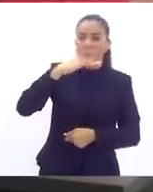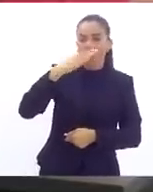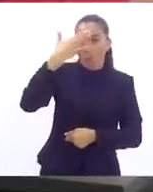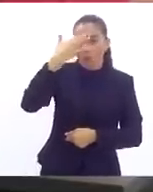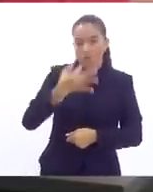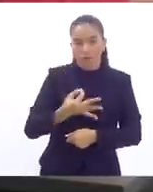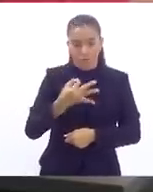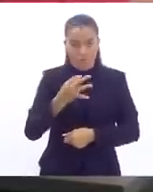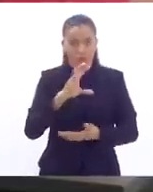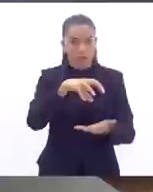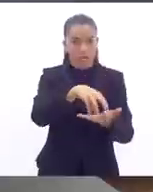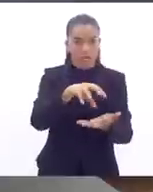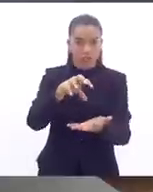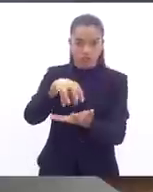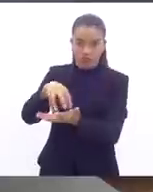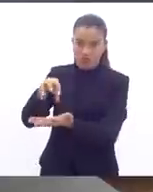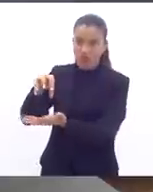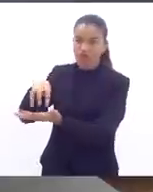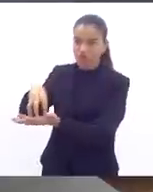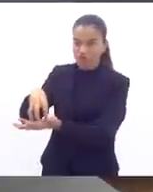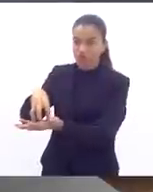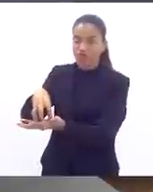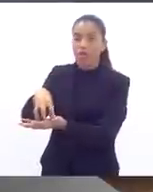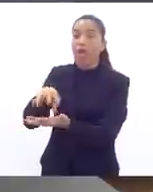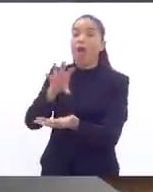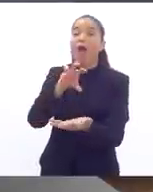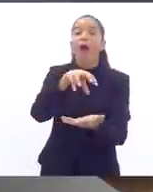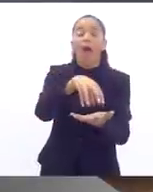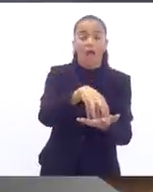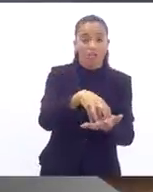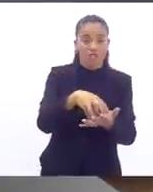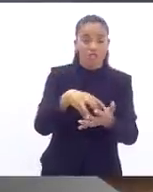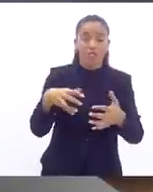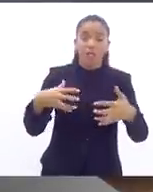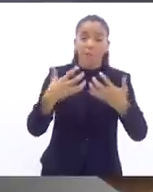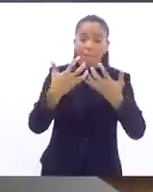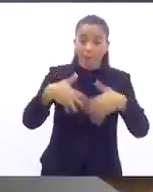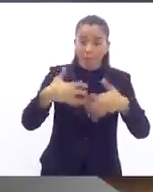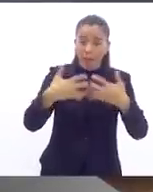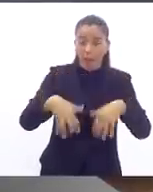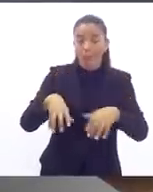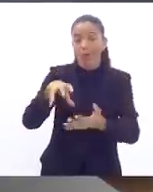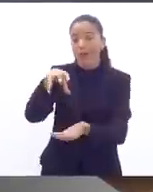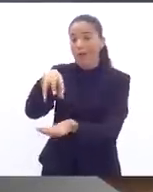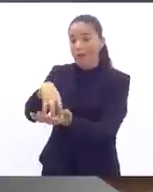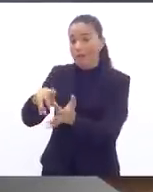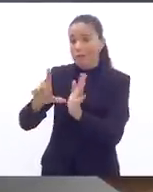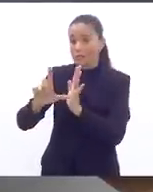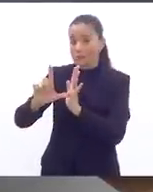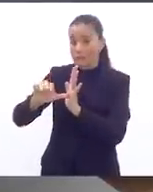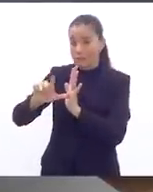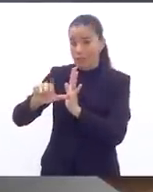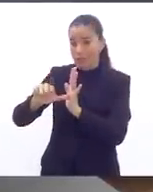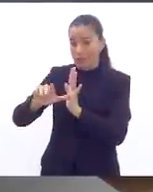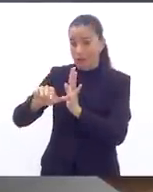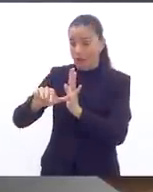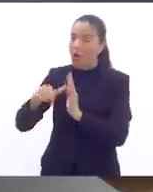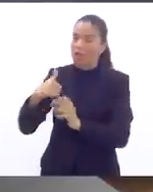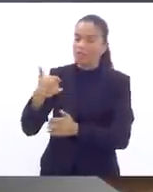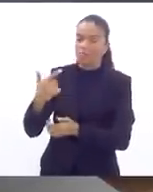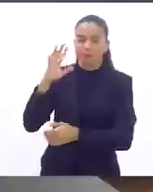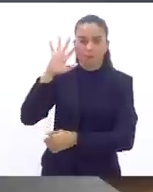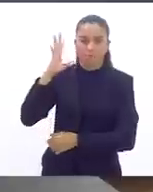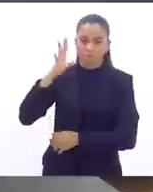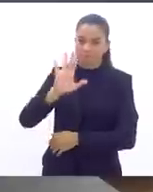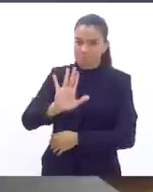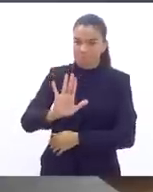agências a gente vai tratar essa informação para que isso possa porque isso foi em Petrópolis isso foi a agência central a gente vai tratar tá